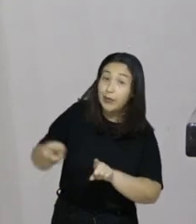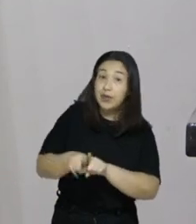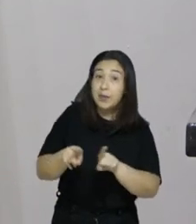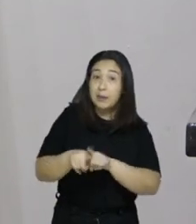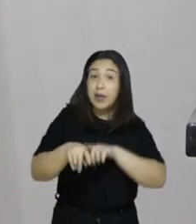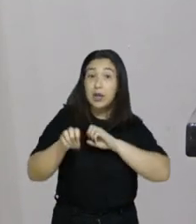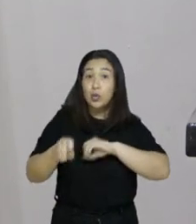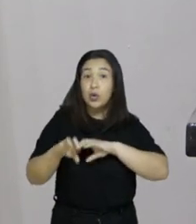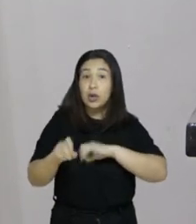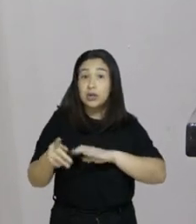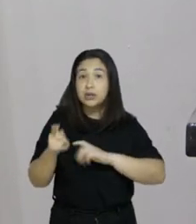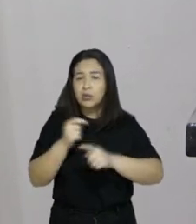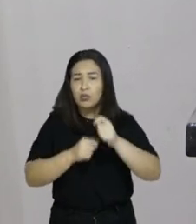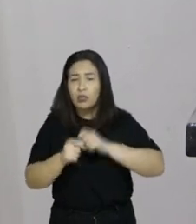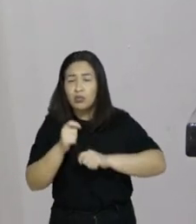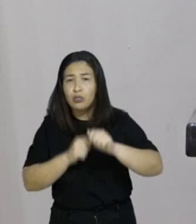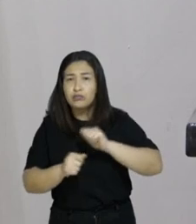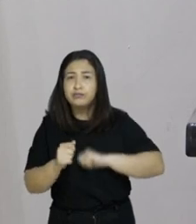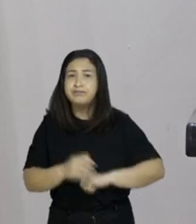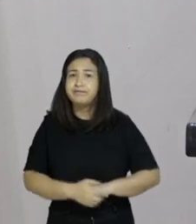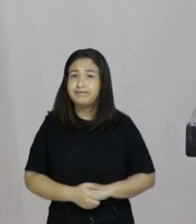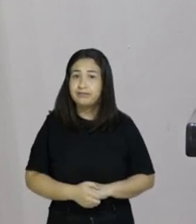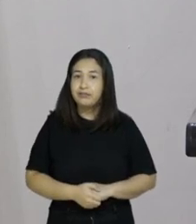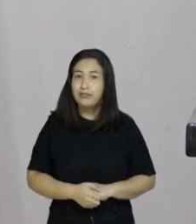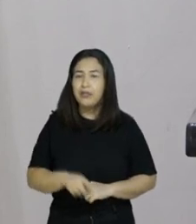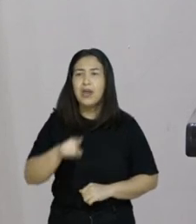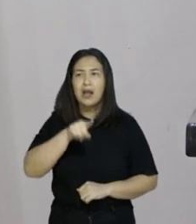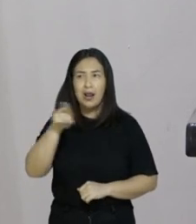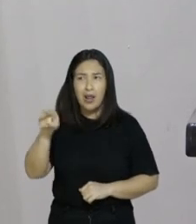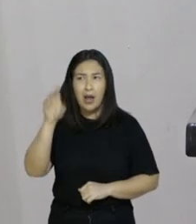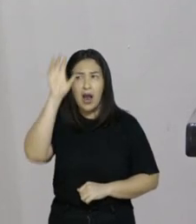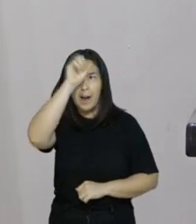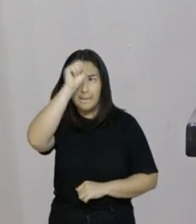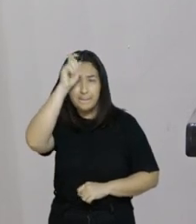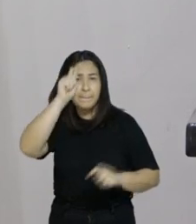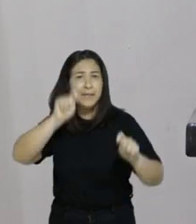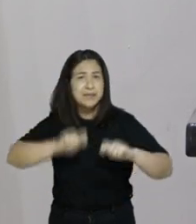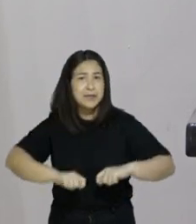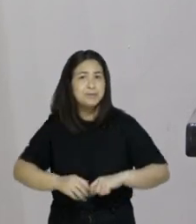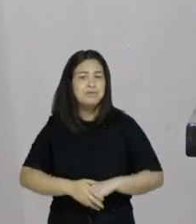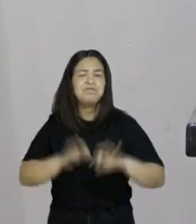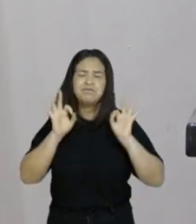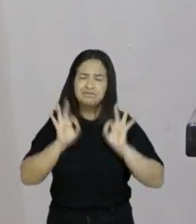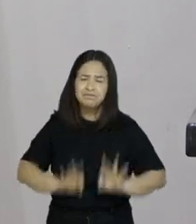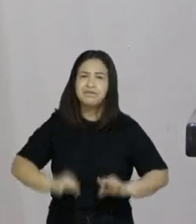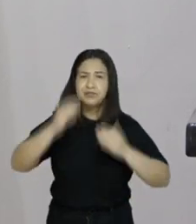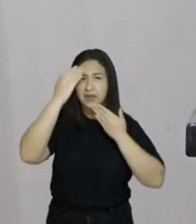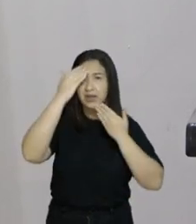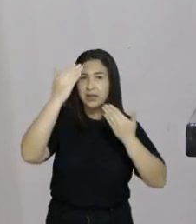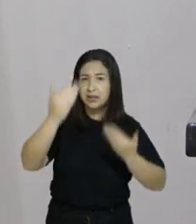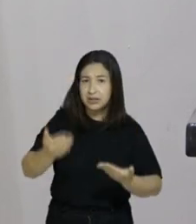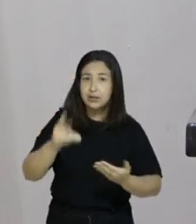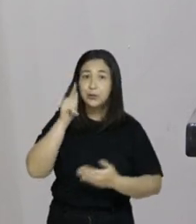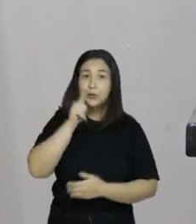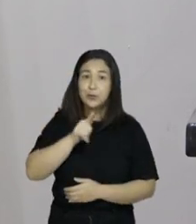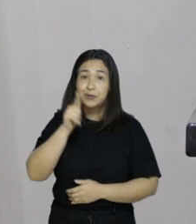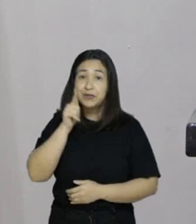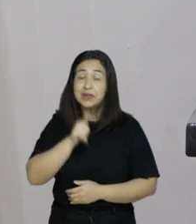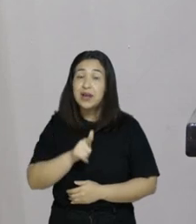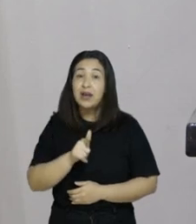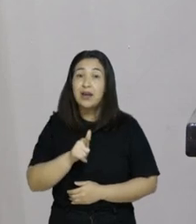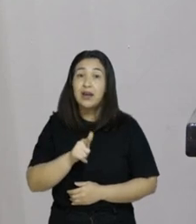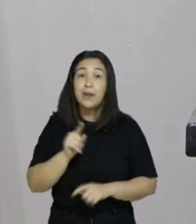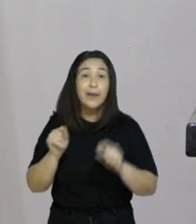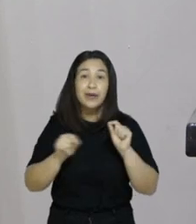financeira. Tem muito a nos ensinar. Mas, com certeza, e agradeço imensamente a oportunidade recebida, assim